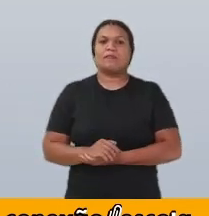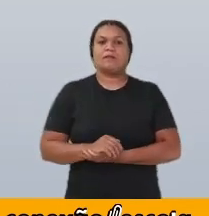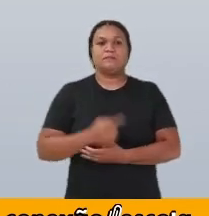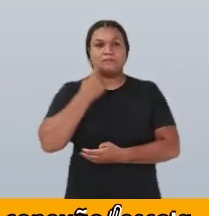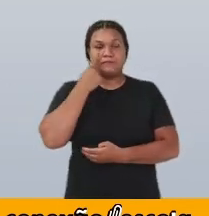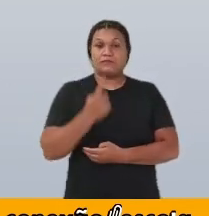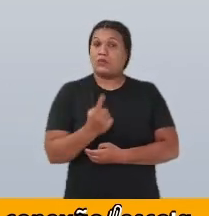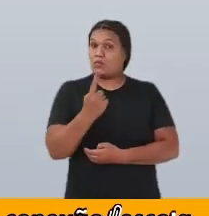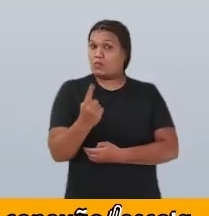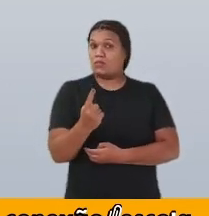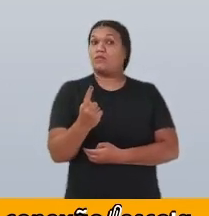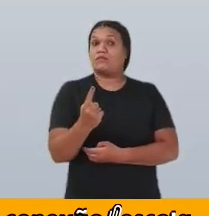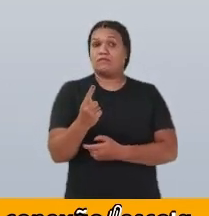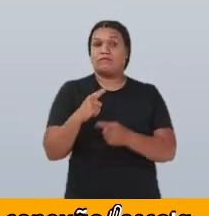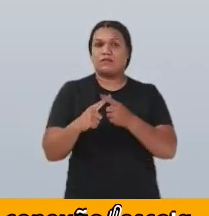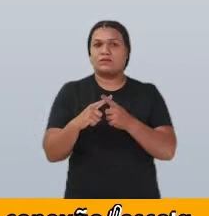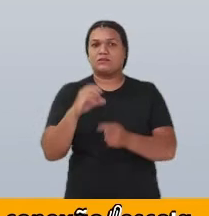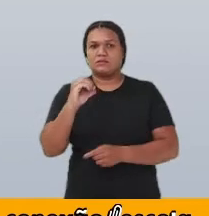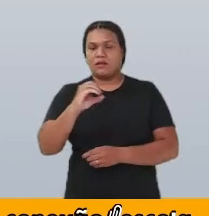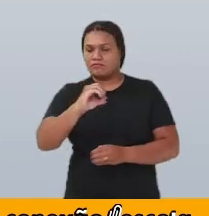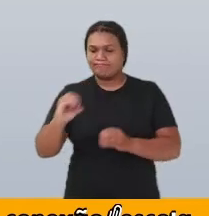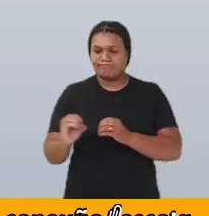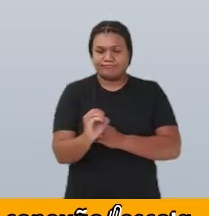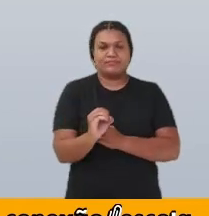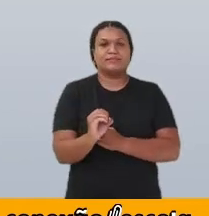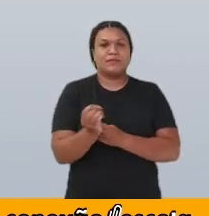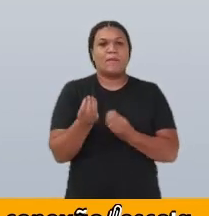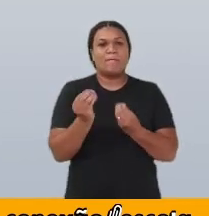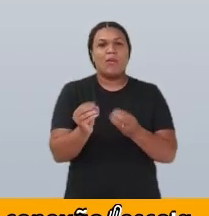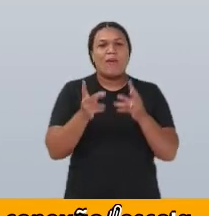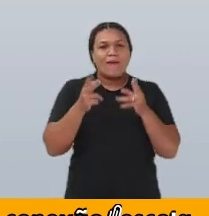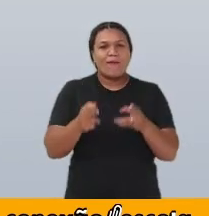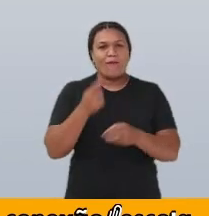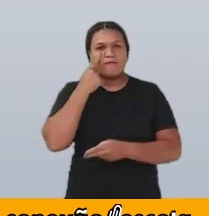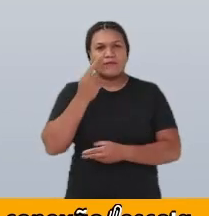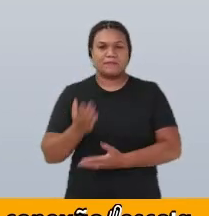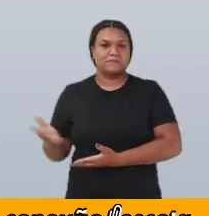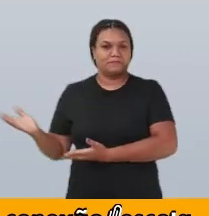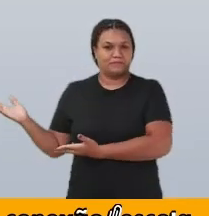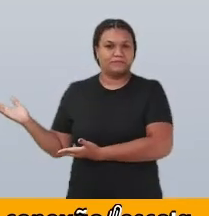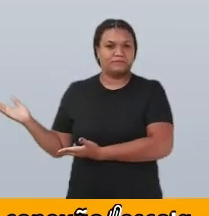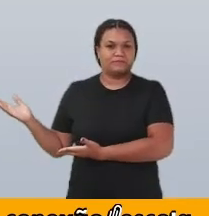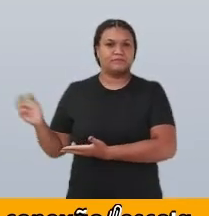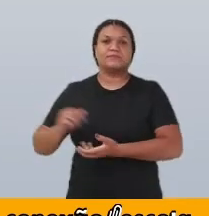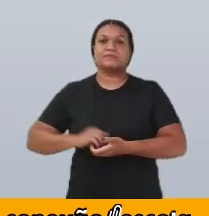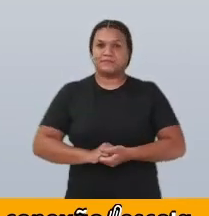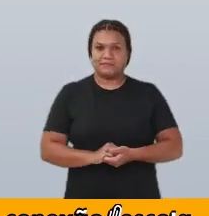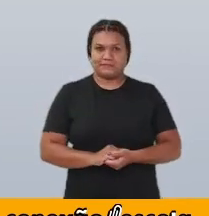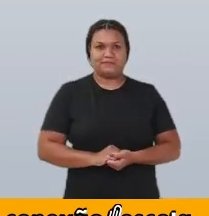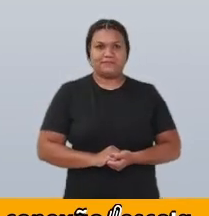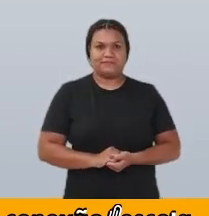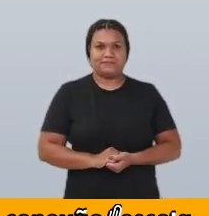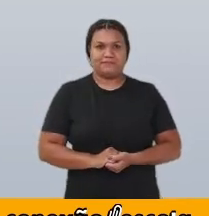0, 0. 1 vezes 3, 3. 1 vezes 4,